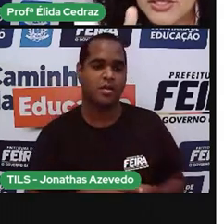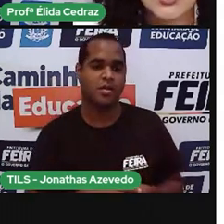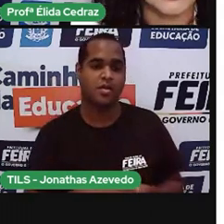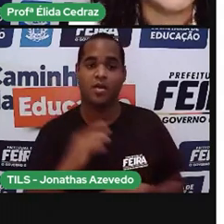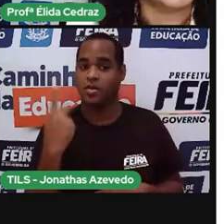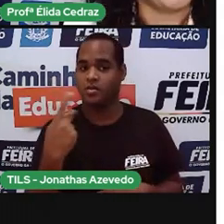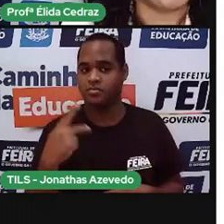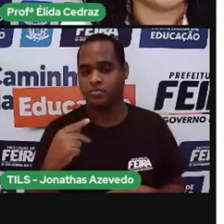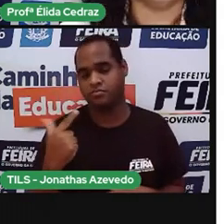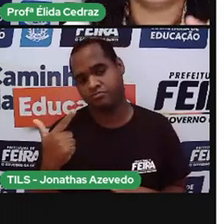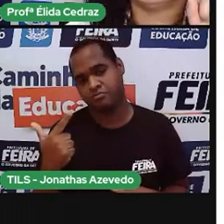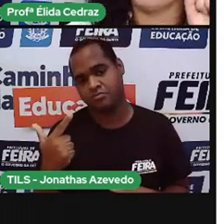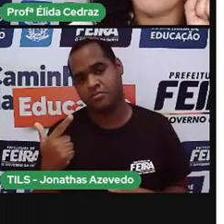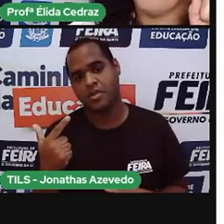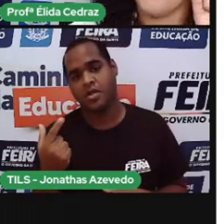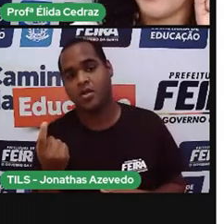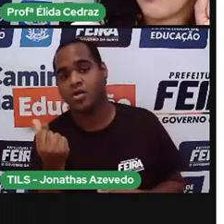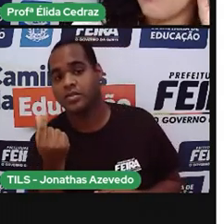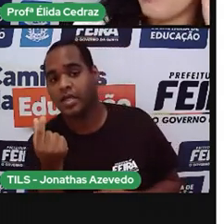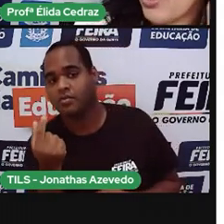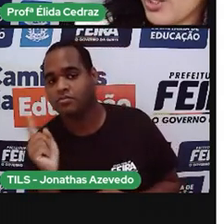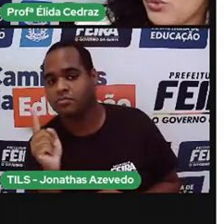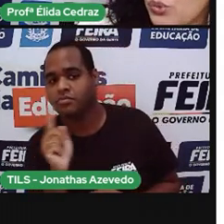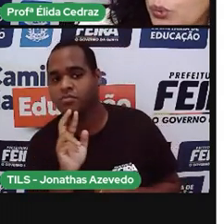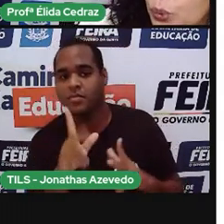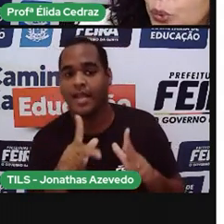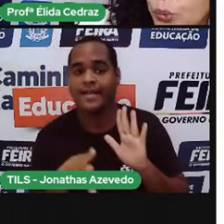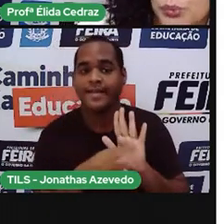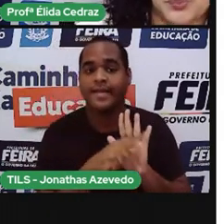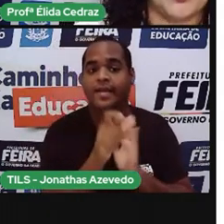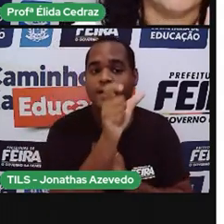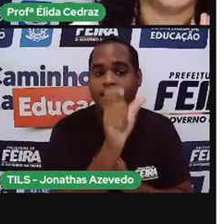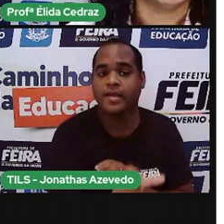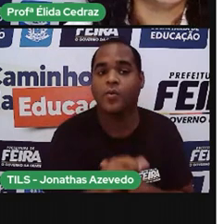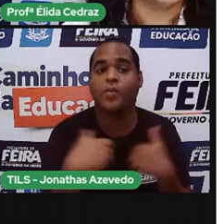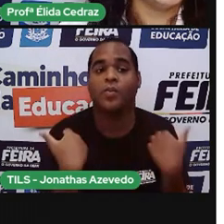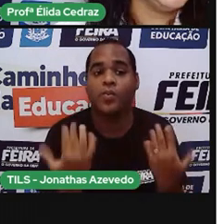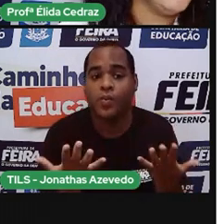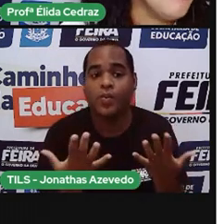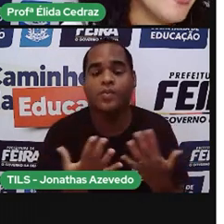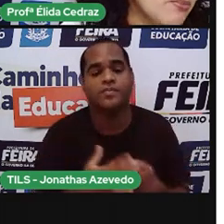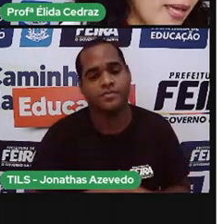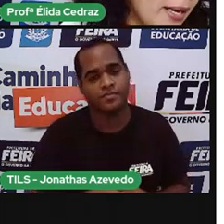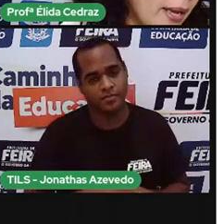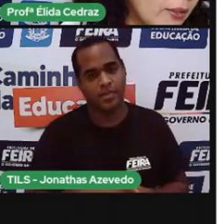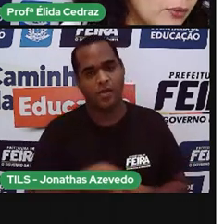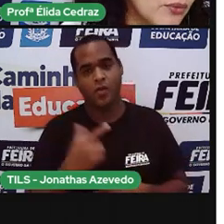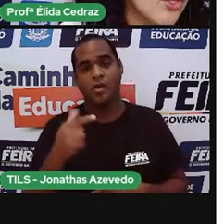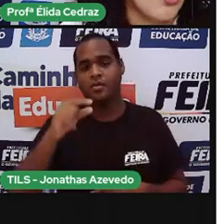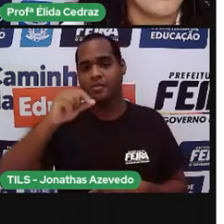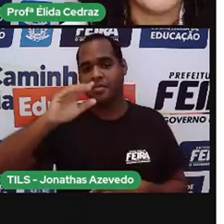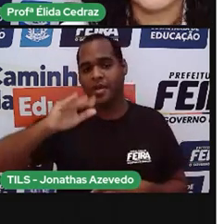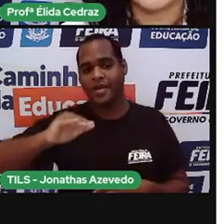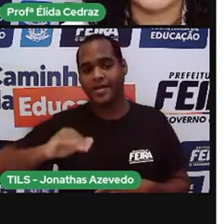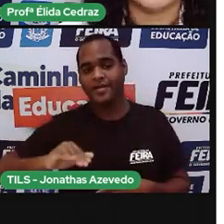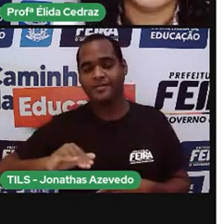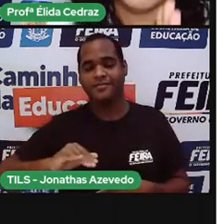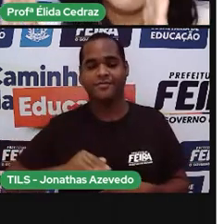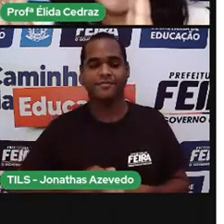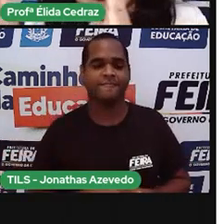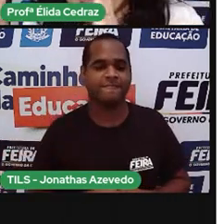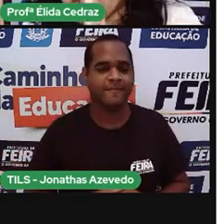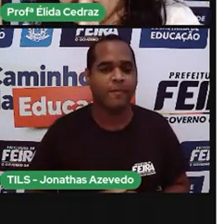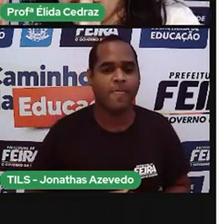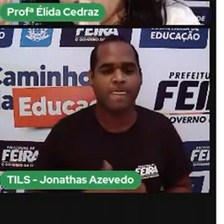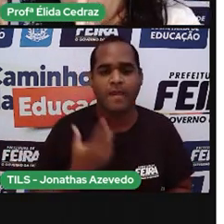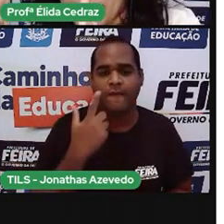o preço. Tá perguntando qual é o produto. E o mais barato? Olha aí,